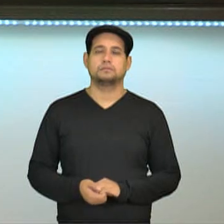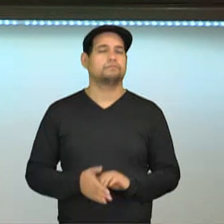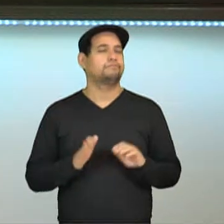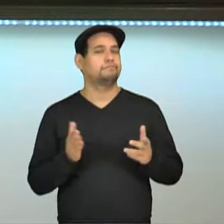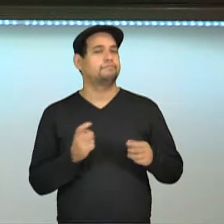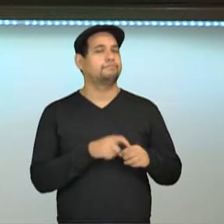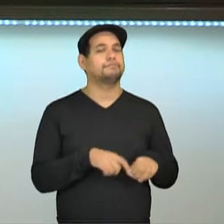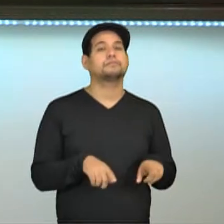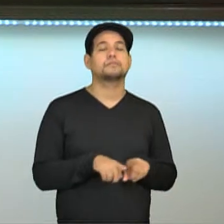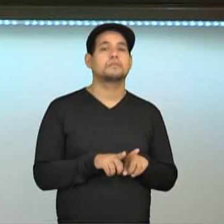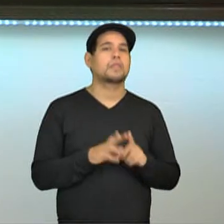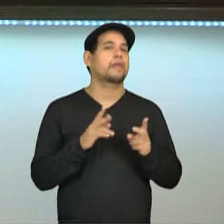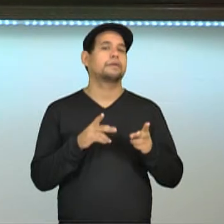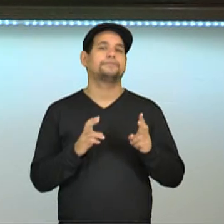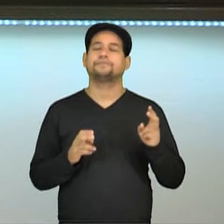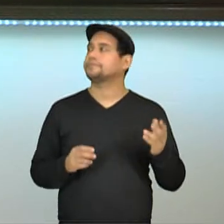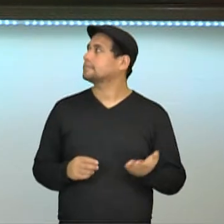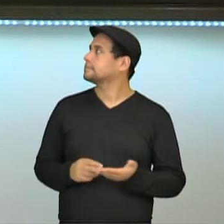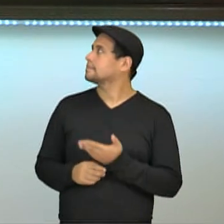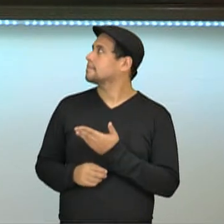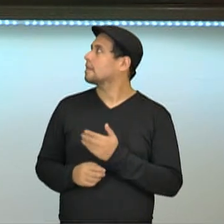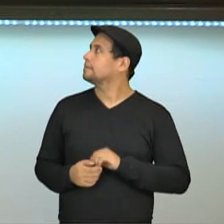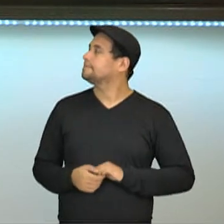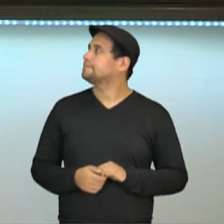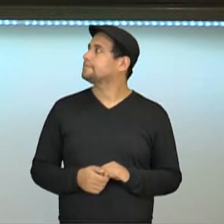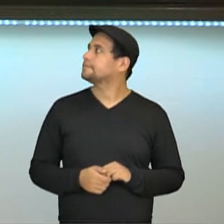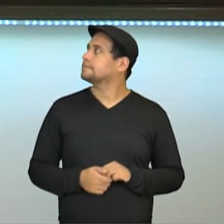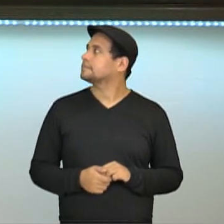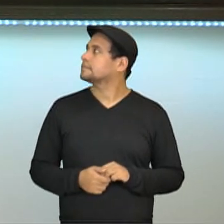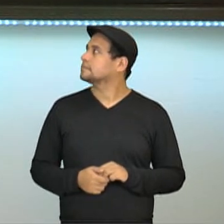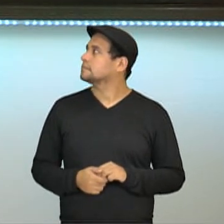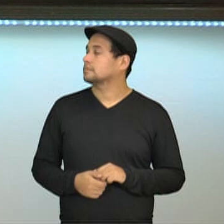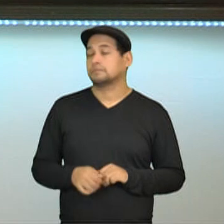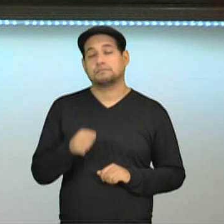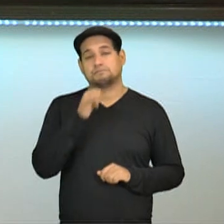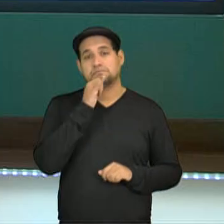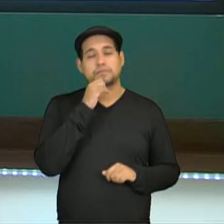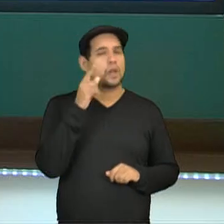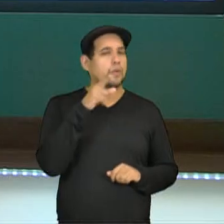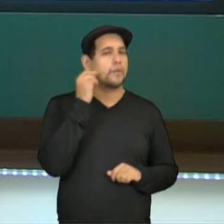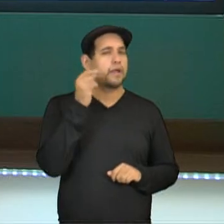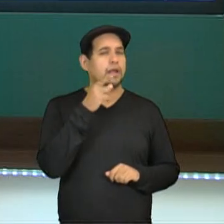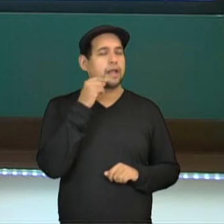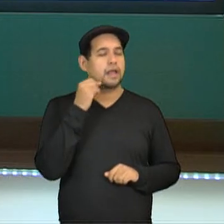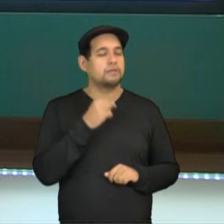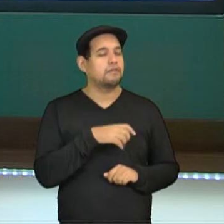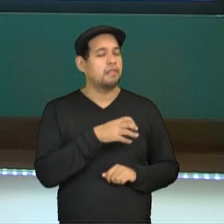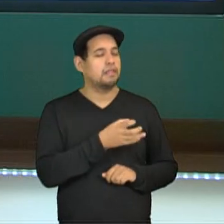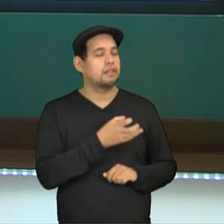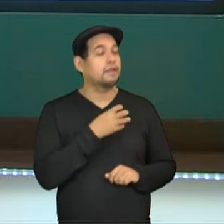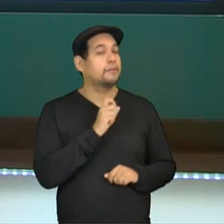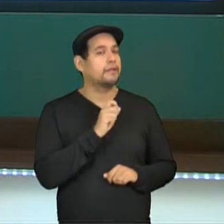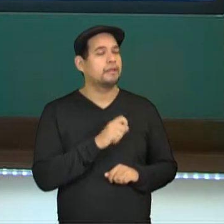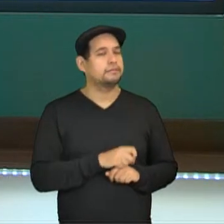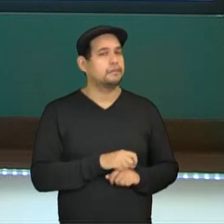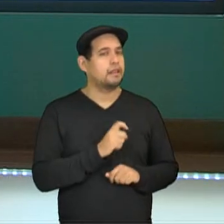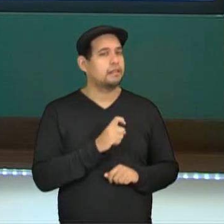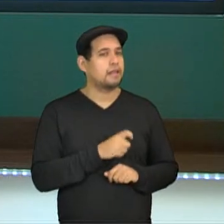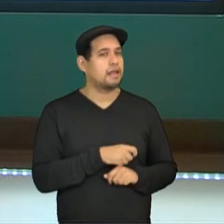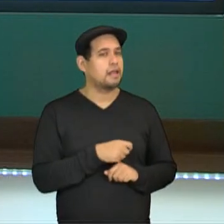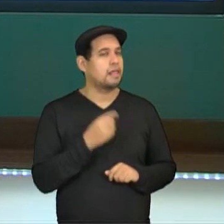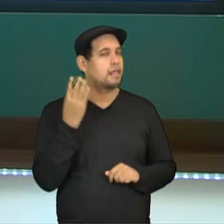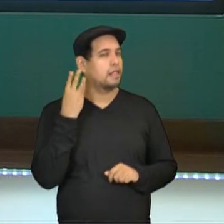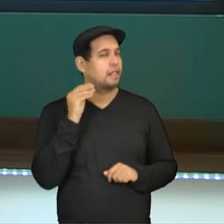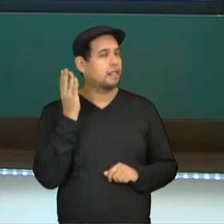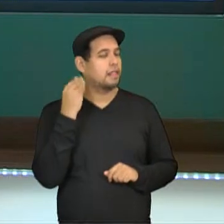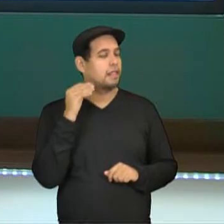Retomando então, galera, olha lá, né, que o gato deseja enganar o ogre, né? Ao se transformar